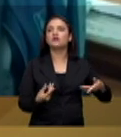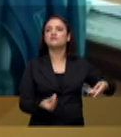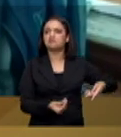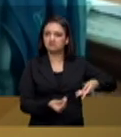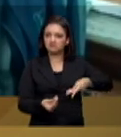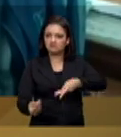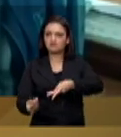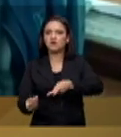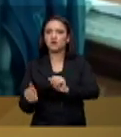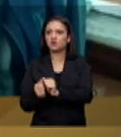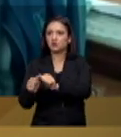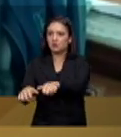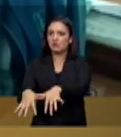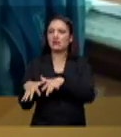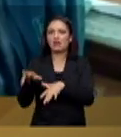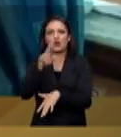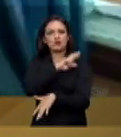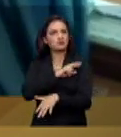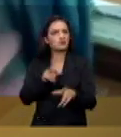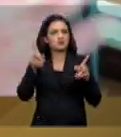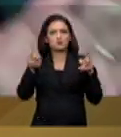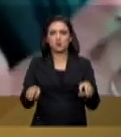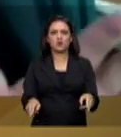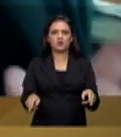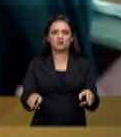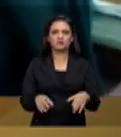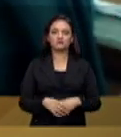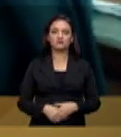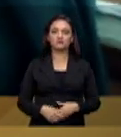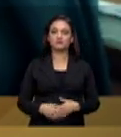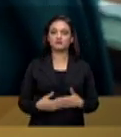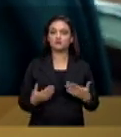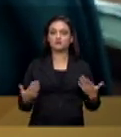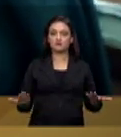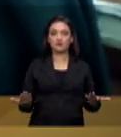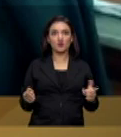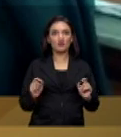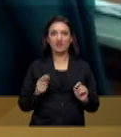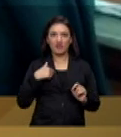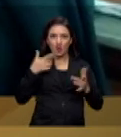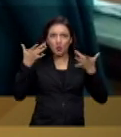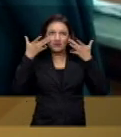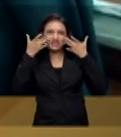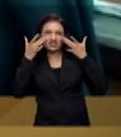responsabilidade. Em primeiro lugar, presidente, não faço teatro